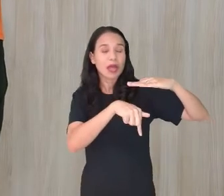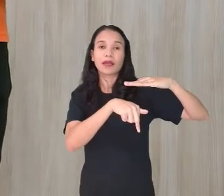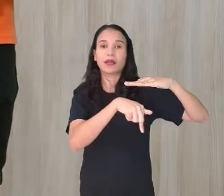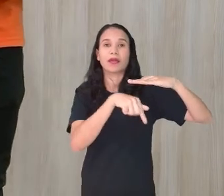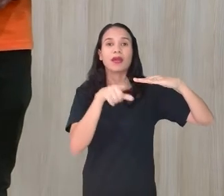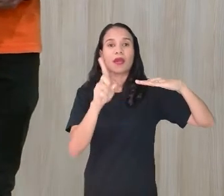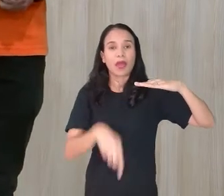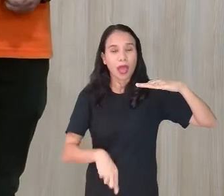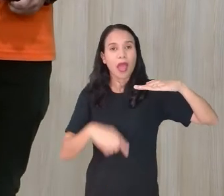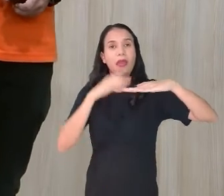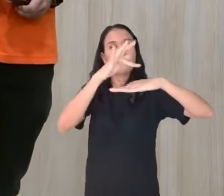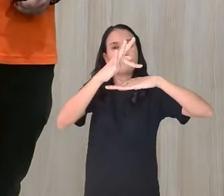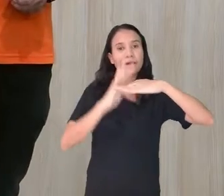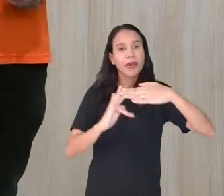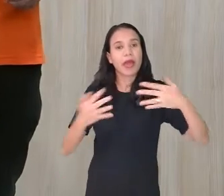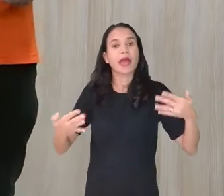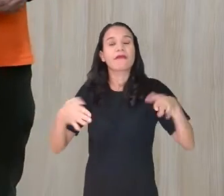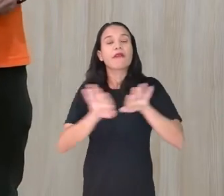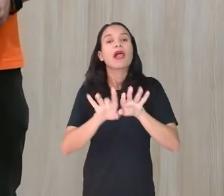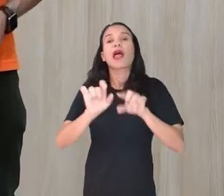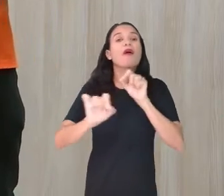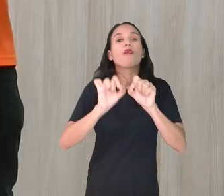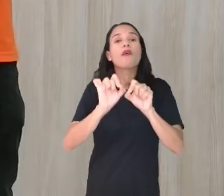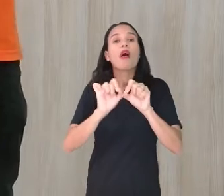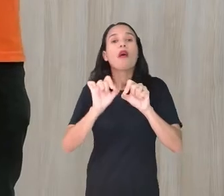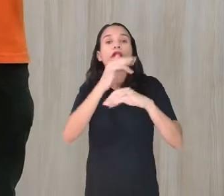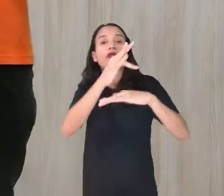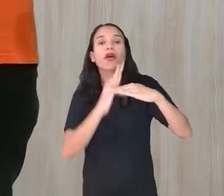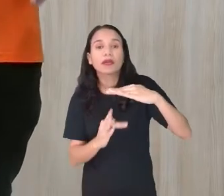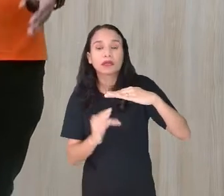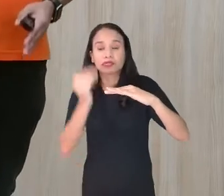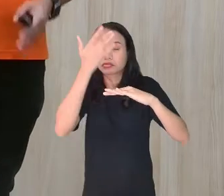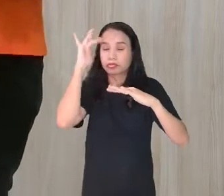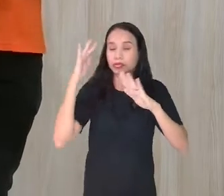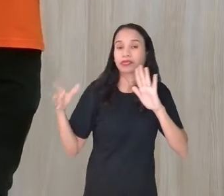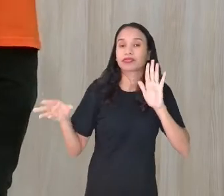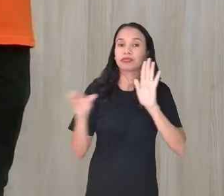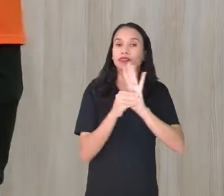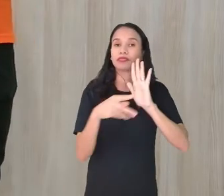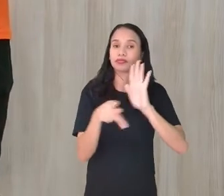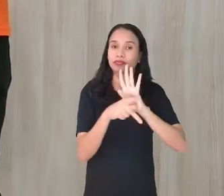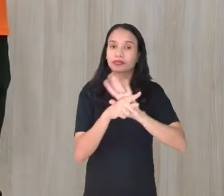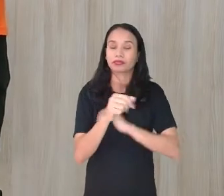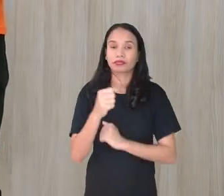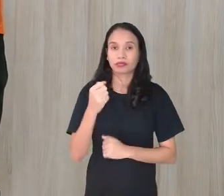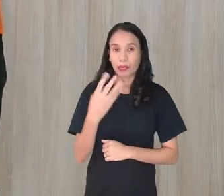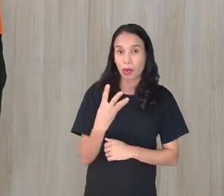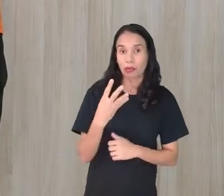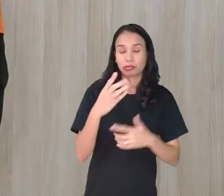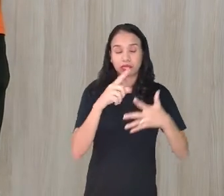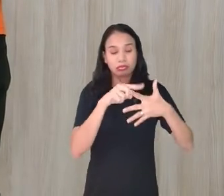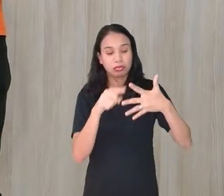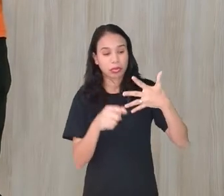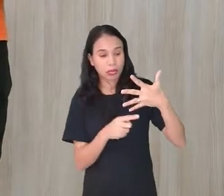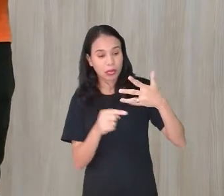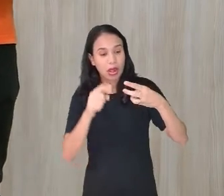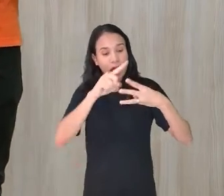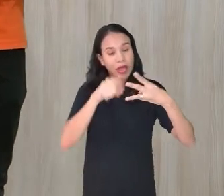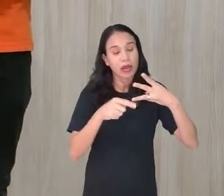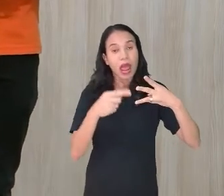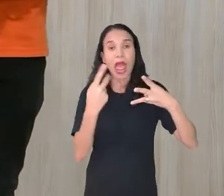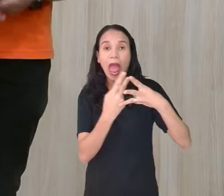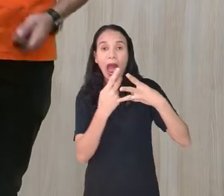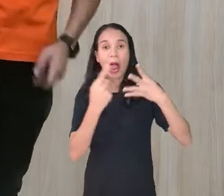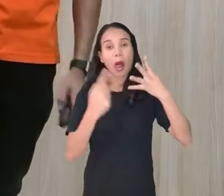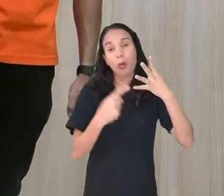é uma fração equivalente a que fração? Aí você coloca 4 alternativas, 3 erradas e uma verdadeira para o seu